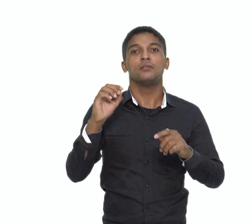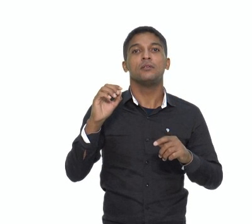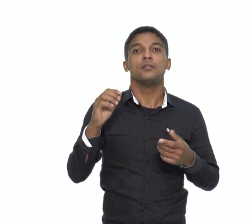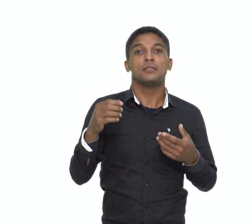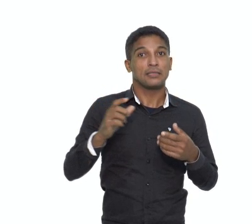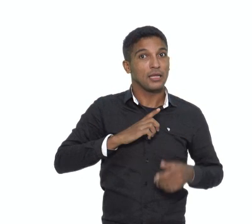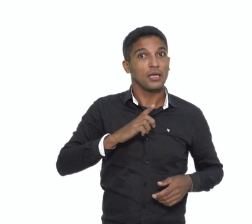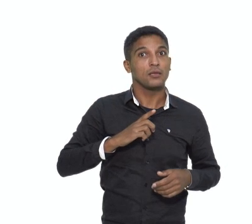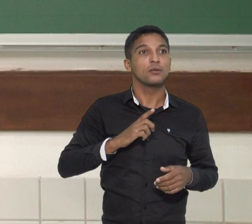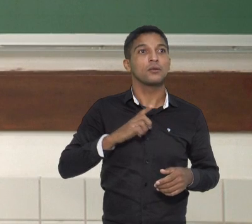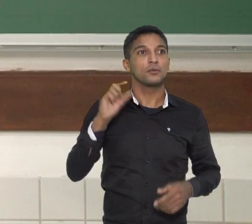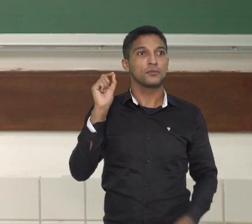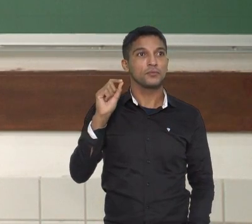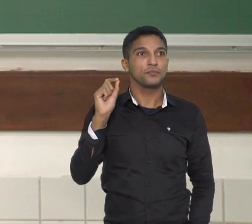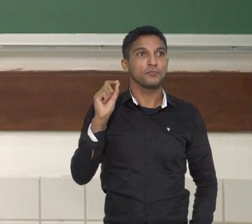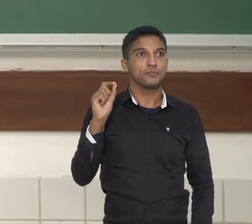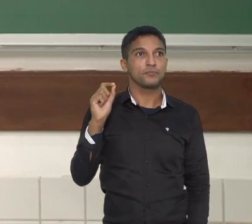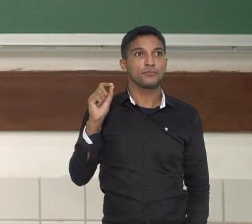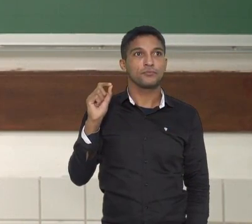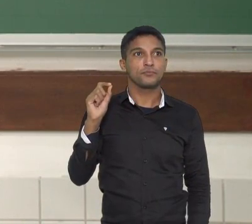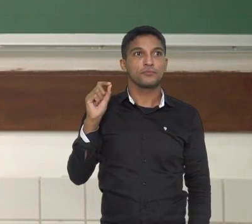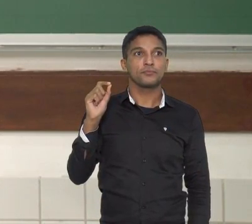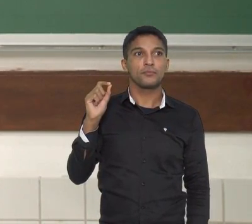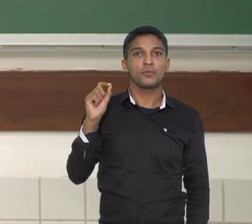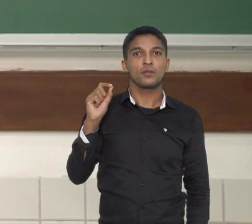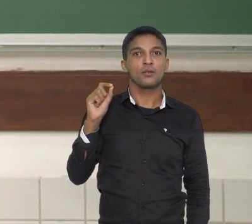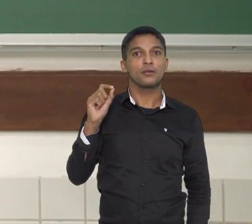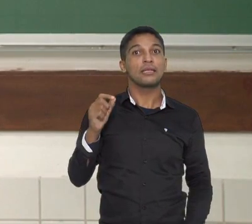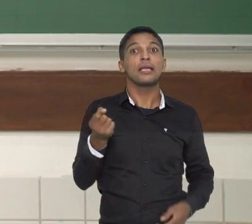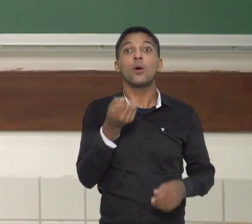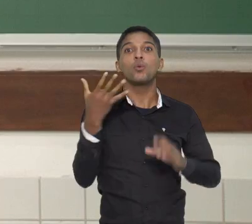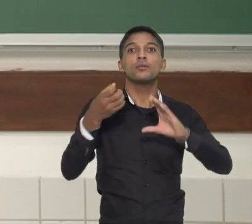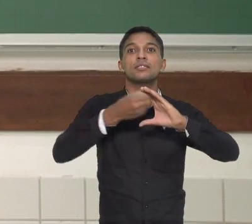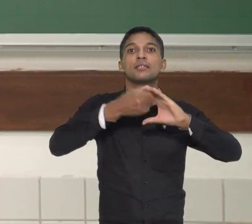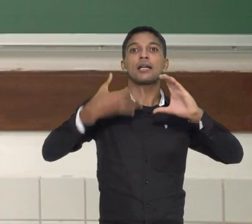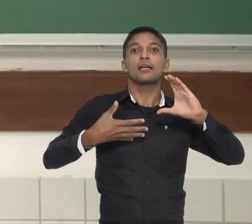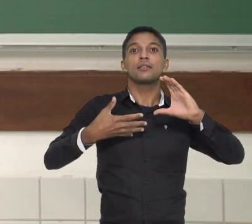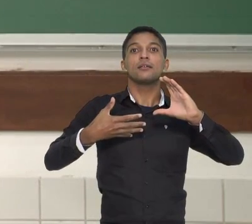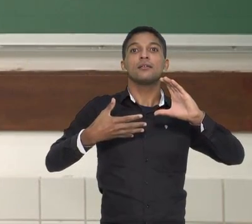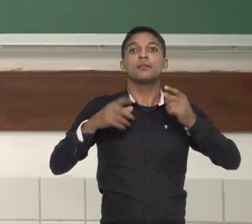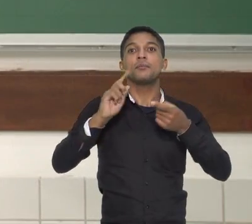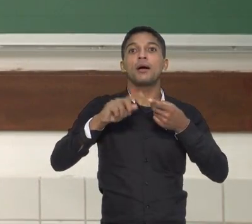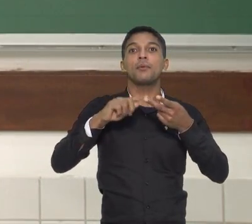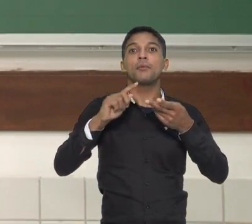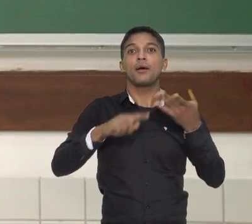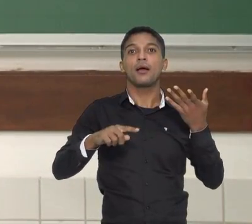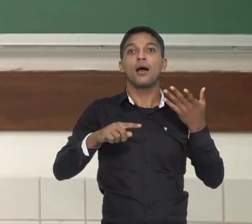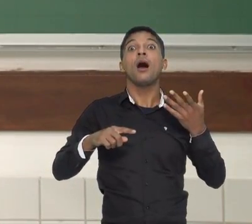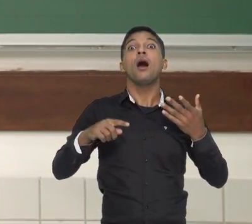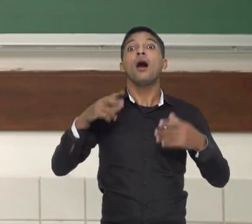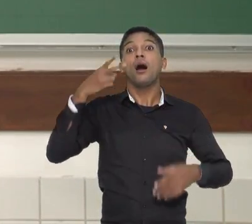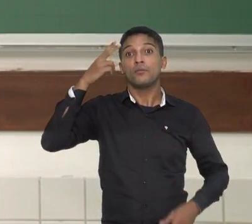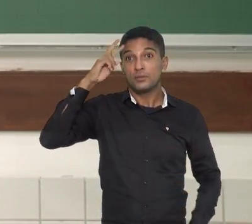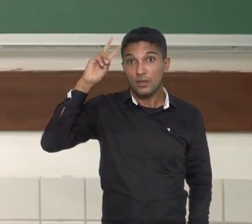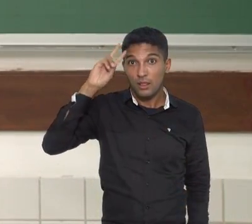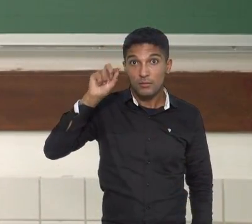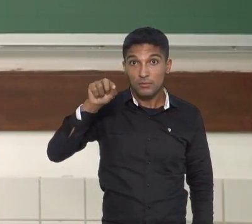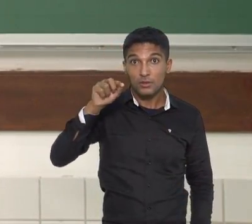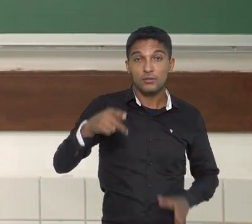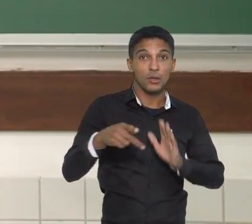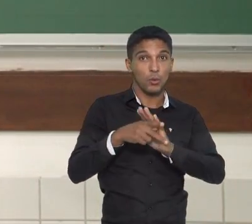nós temos, falei que tinha alguns aspectos que lembravam, tá, alguns aspectos da Conjuração